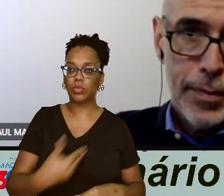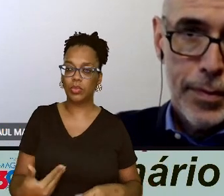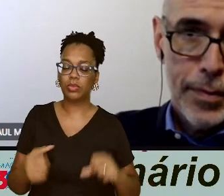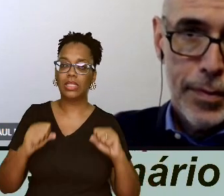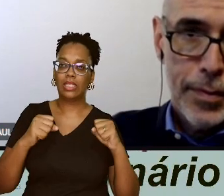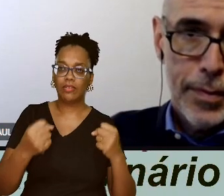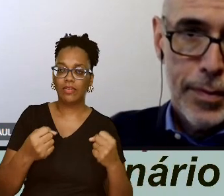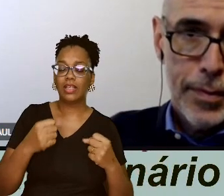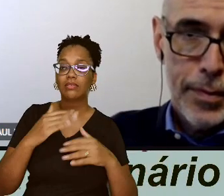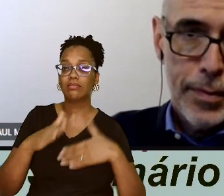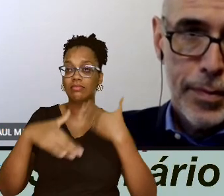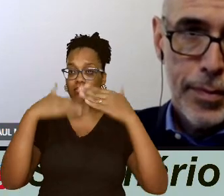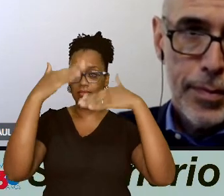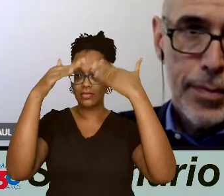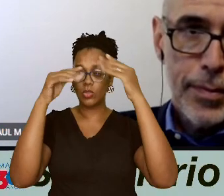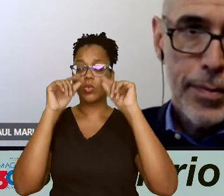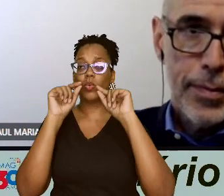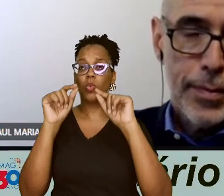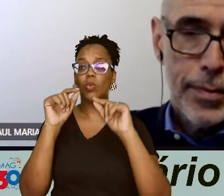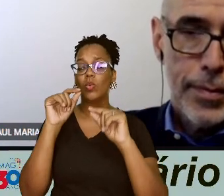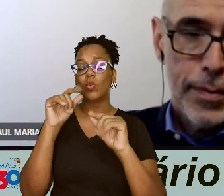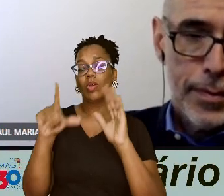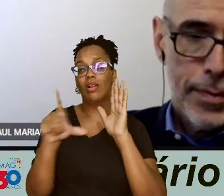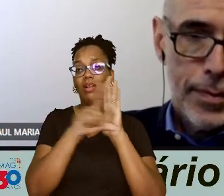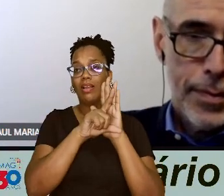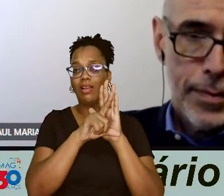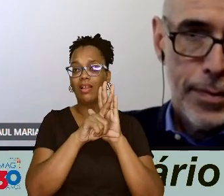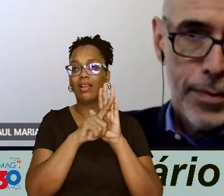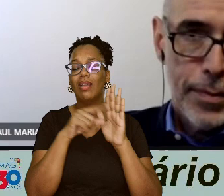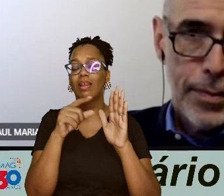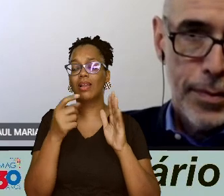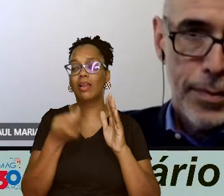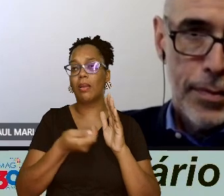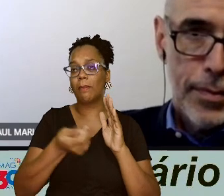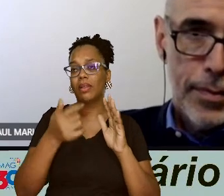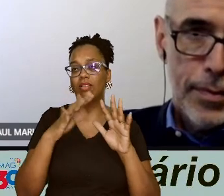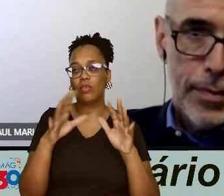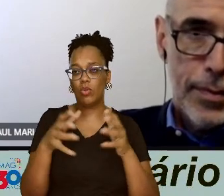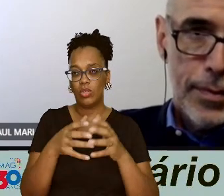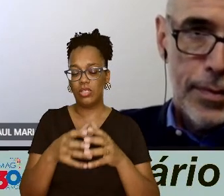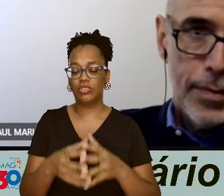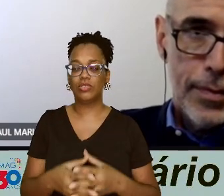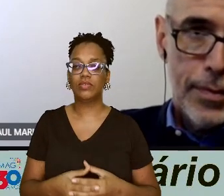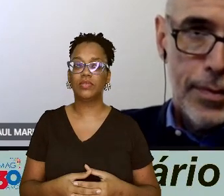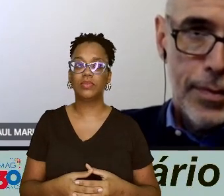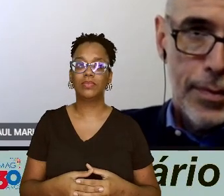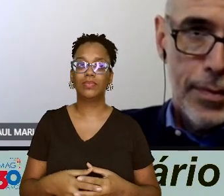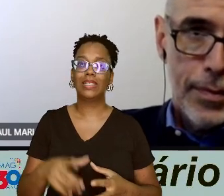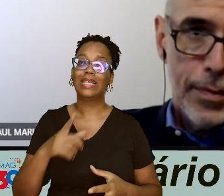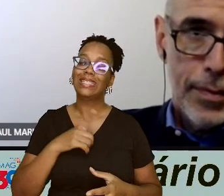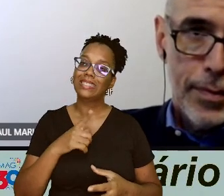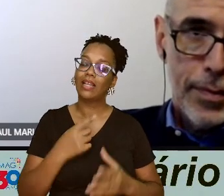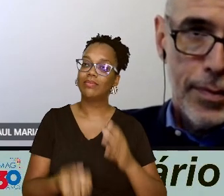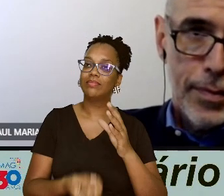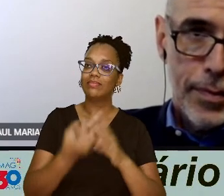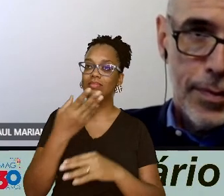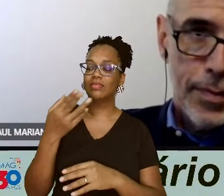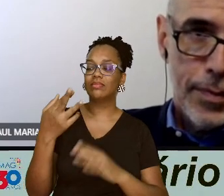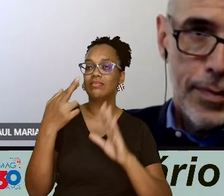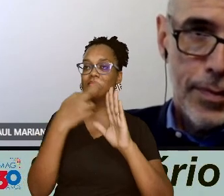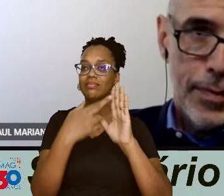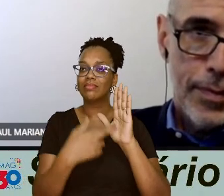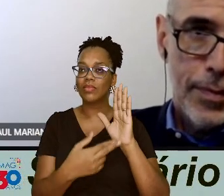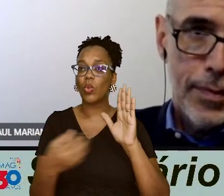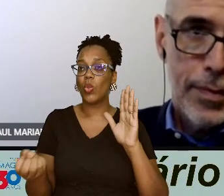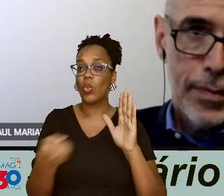para a construção de uma legislação em benefício da tutela coletiva, a criação de um novo